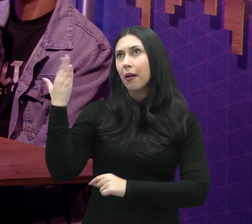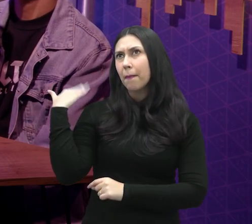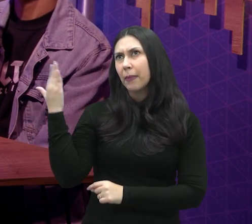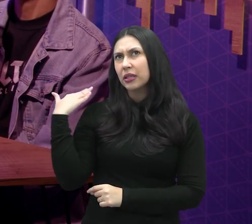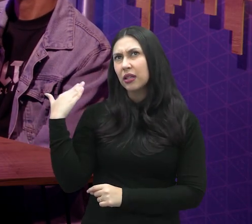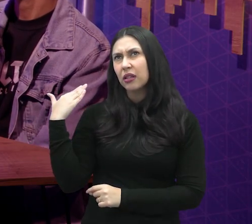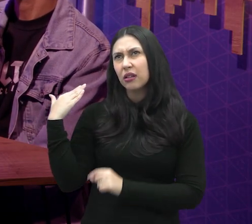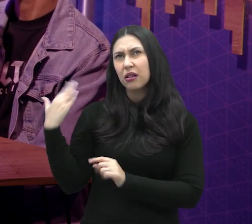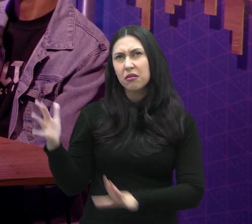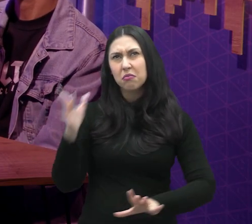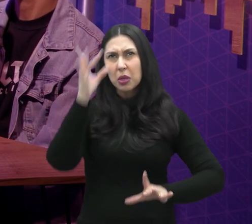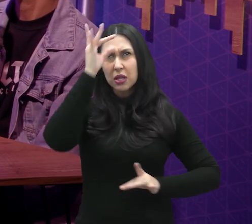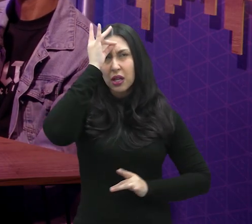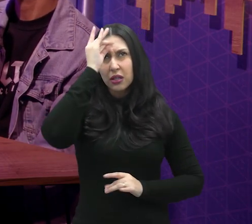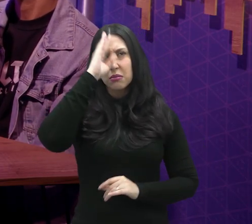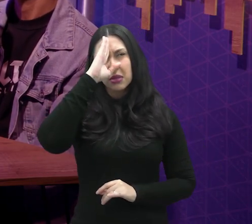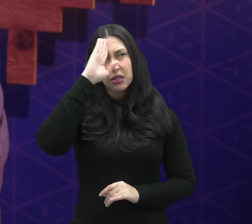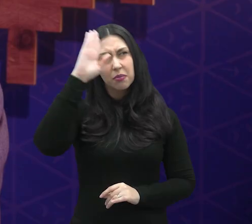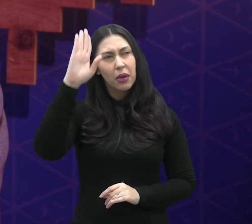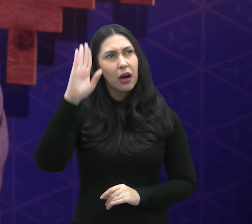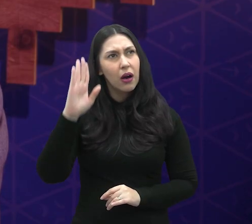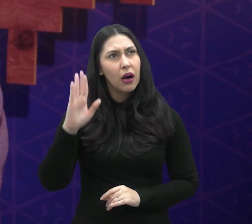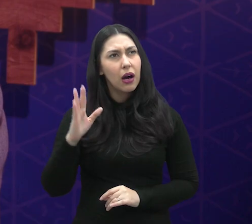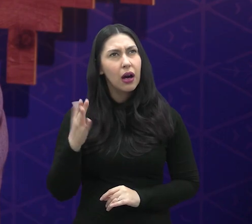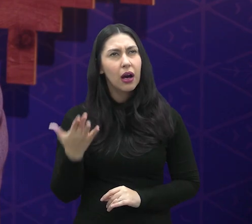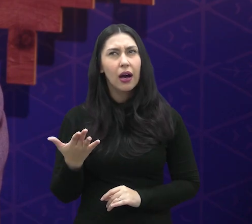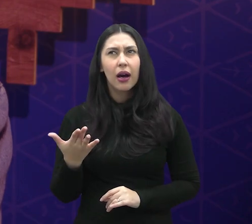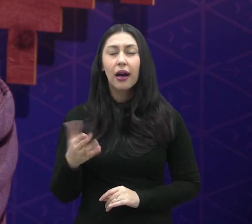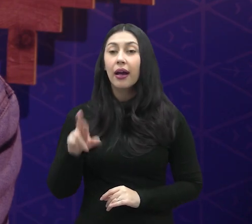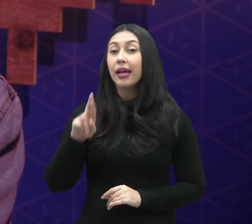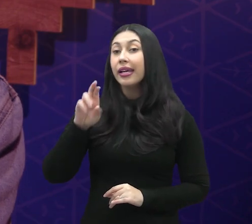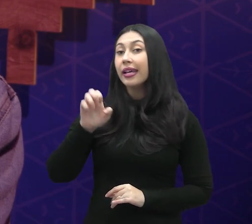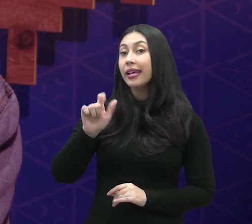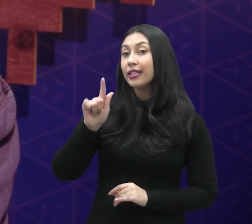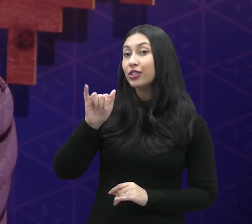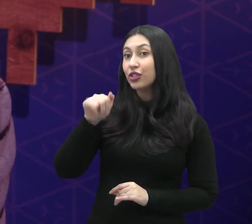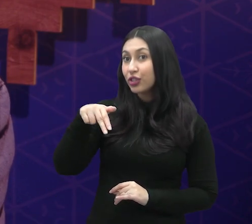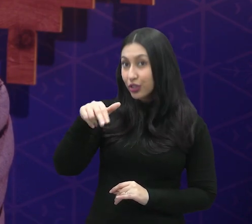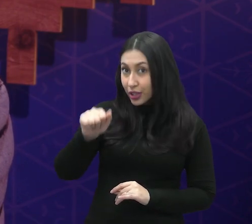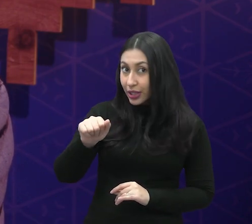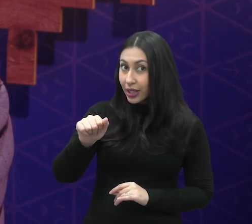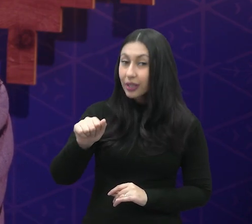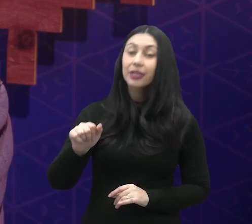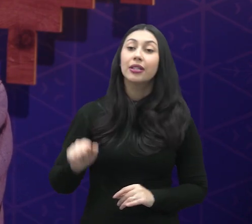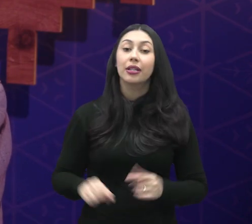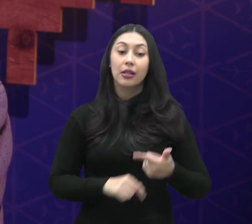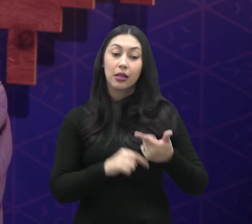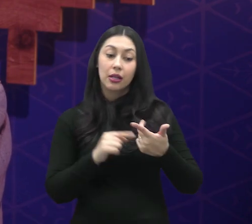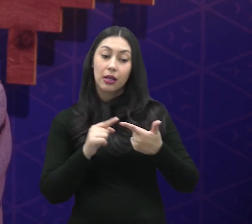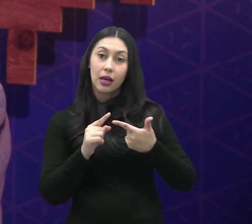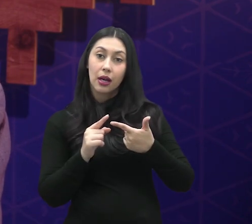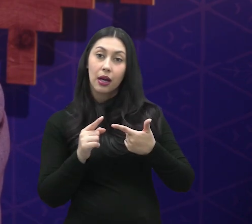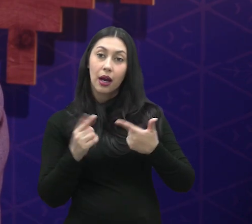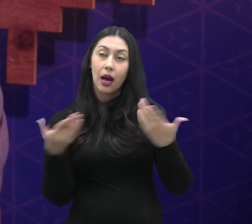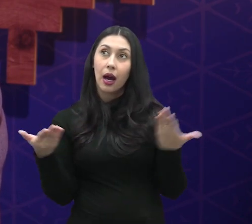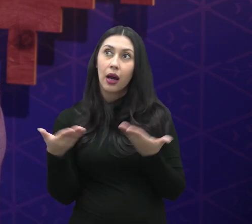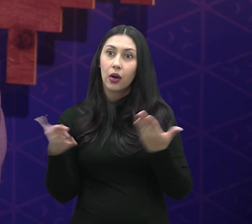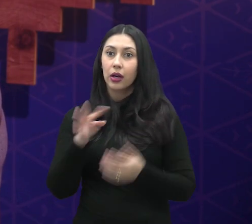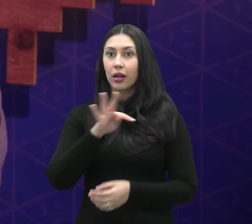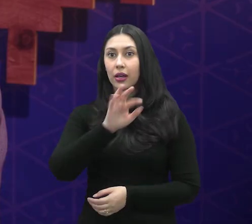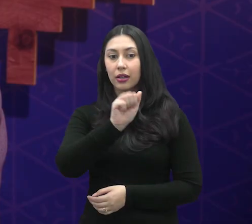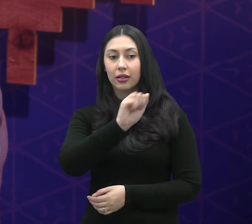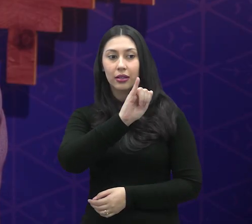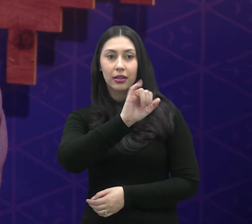a atriz que fazia o papel dela era a Regina Duarte, e agora é feita pela